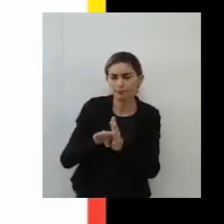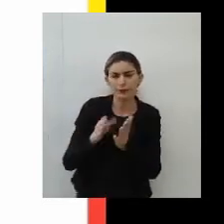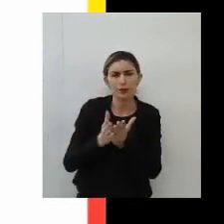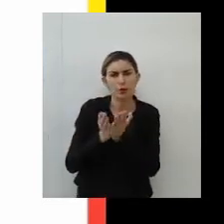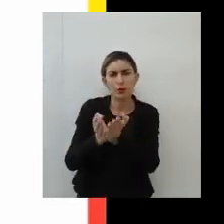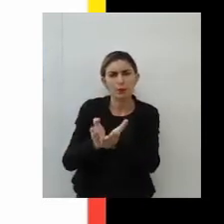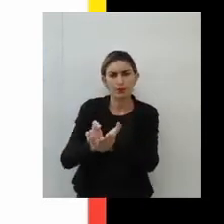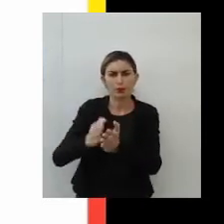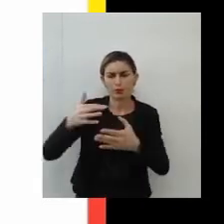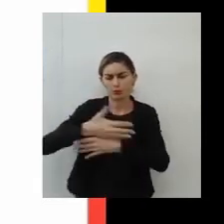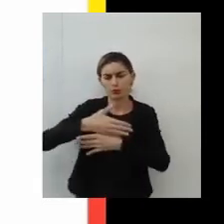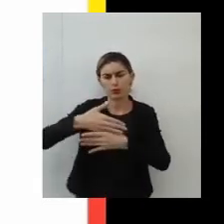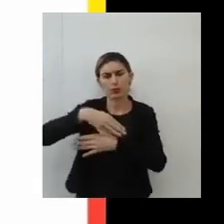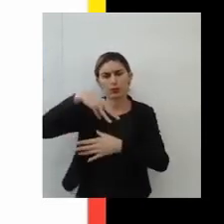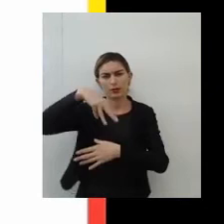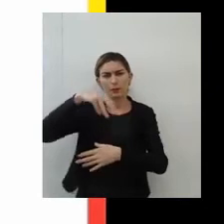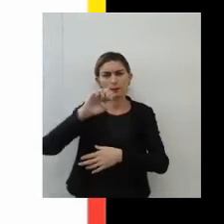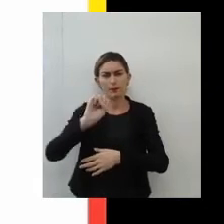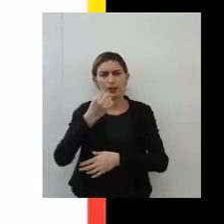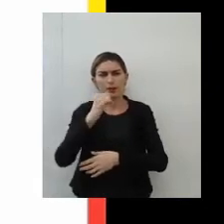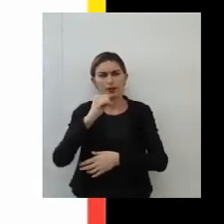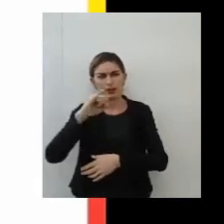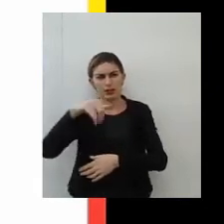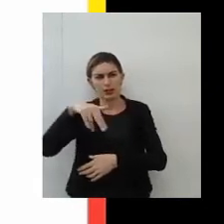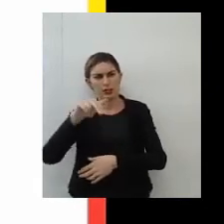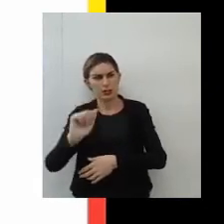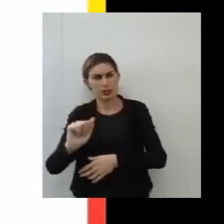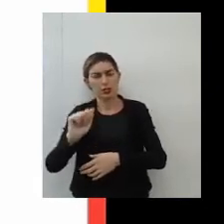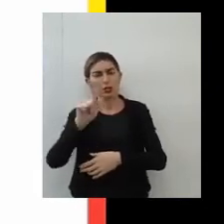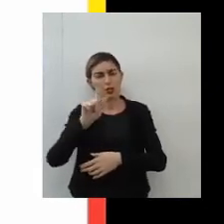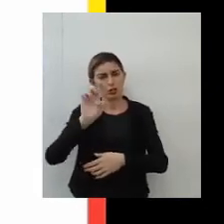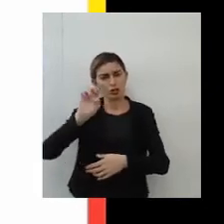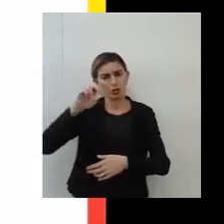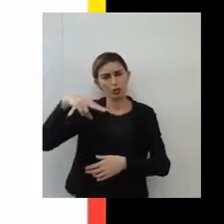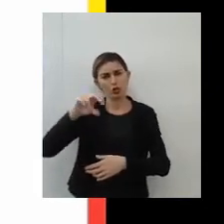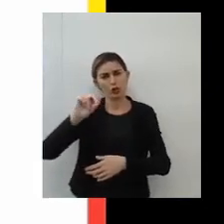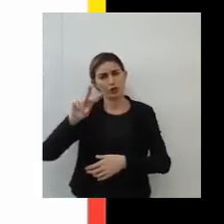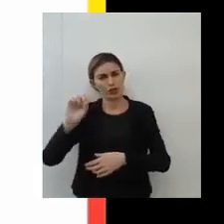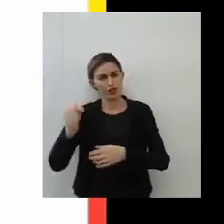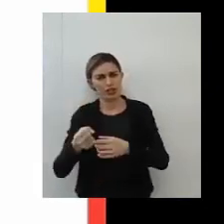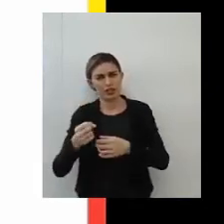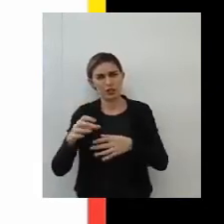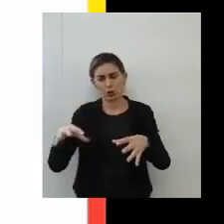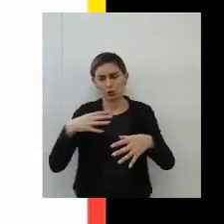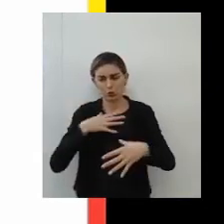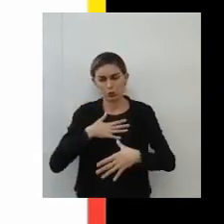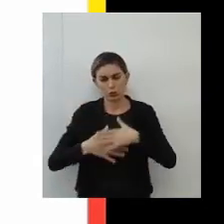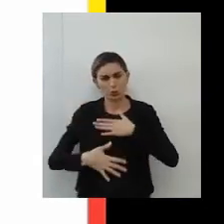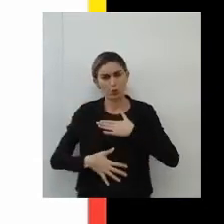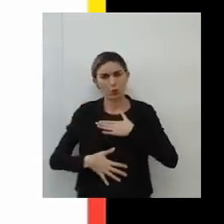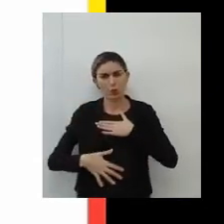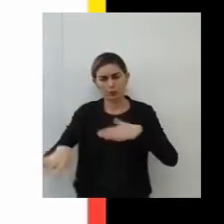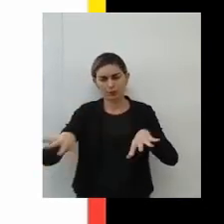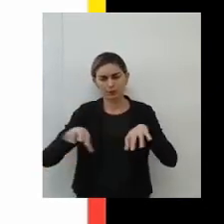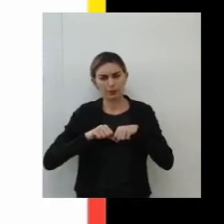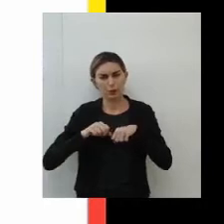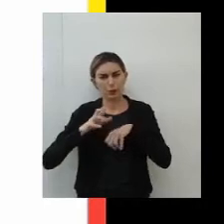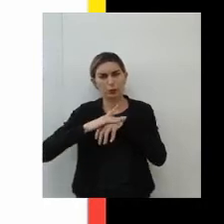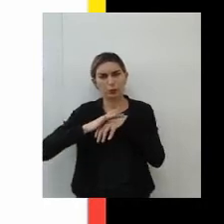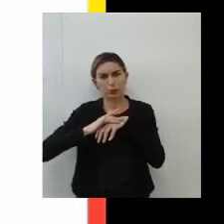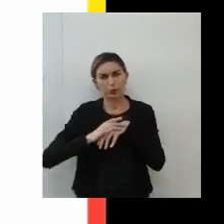Messina. Os genoveses transportavam consigo, impregnada em seus ossos, uma